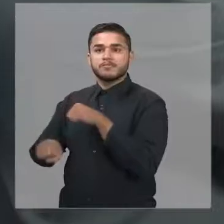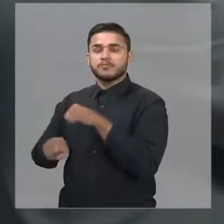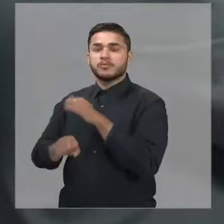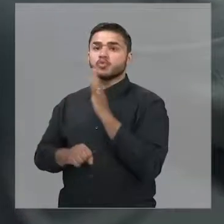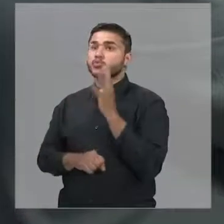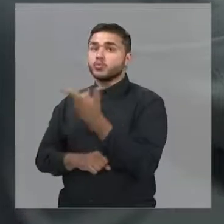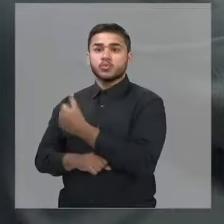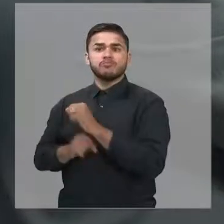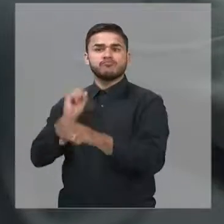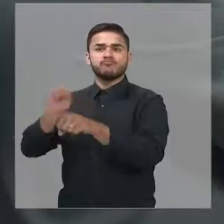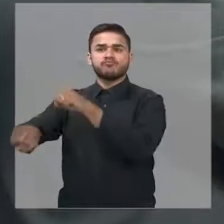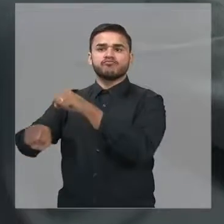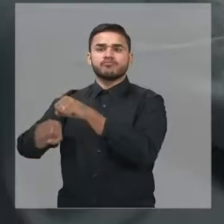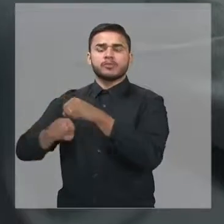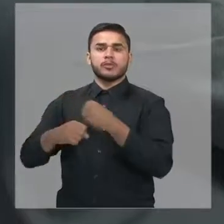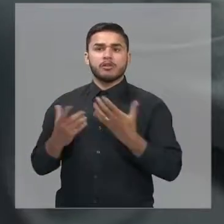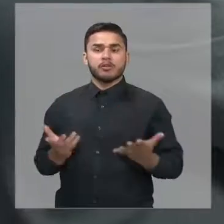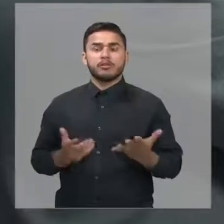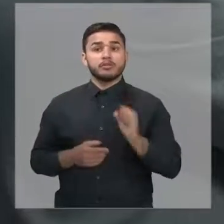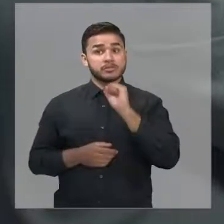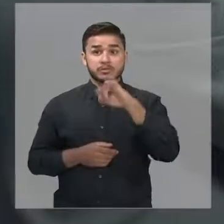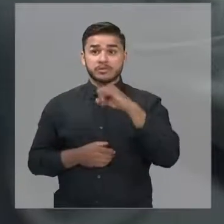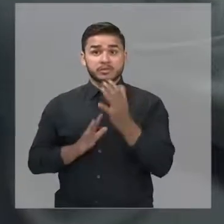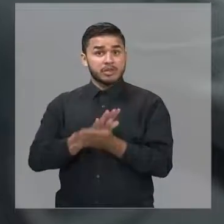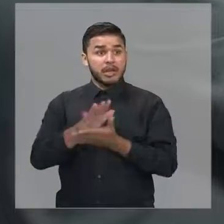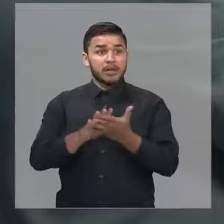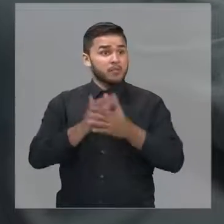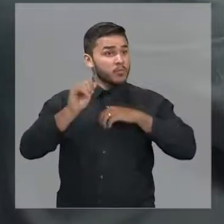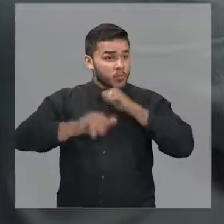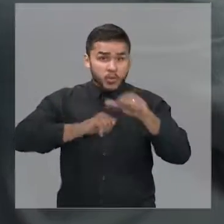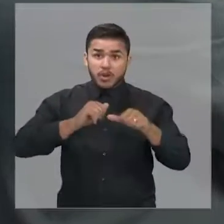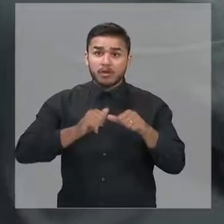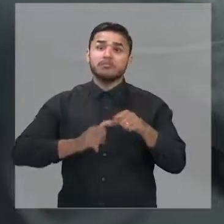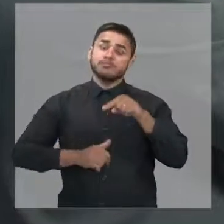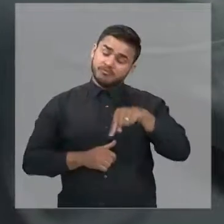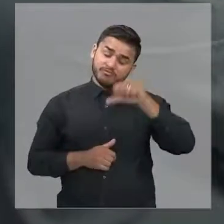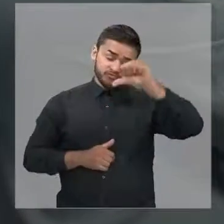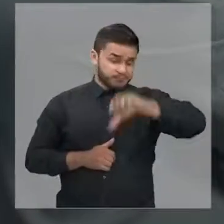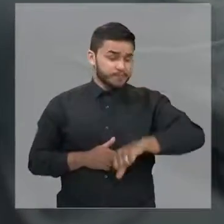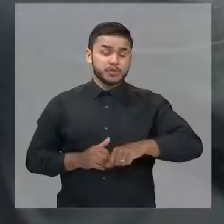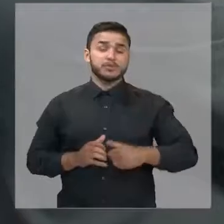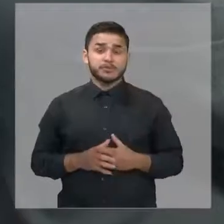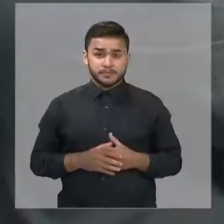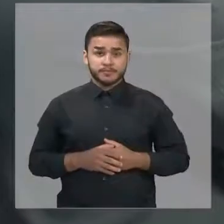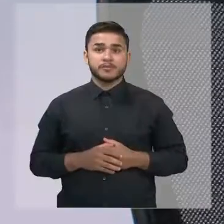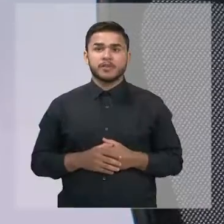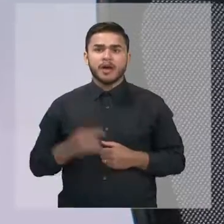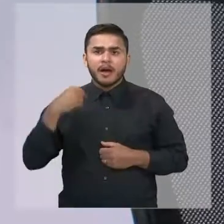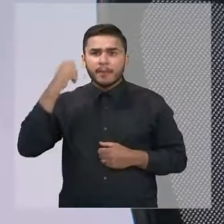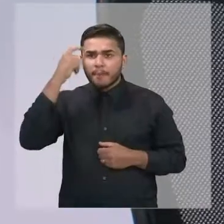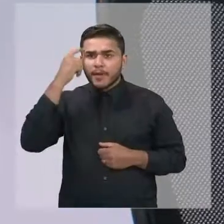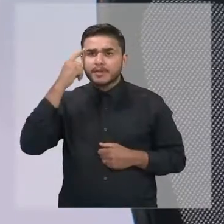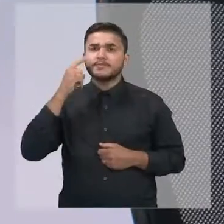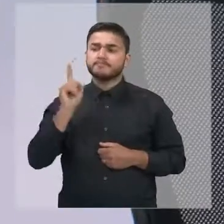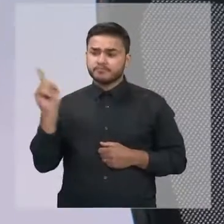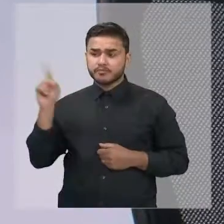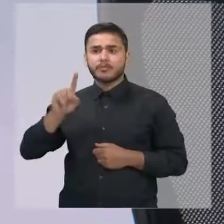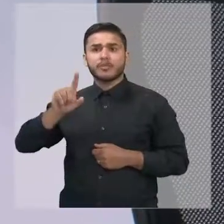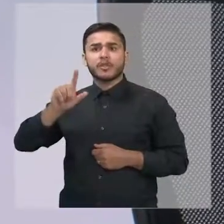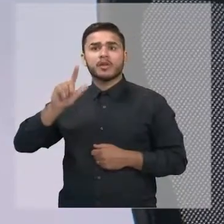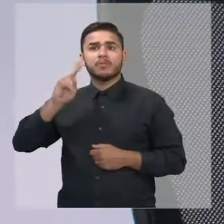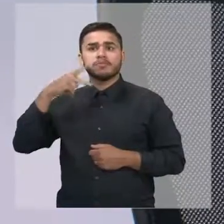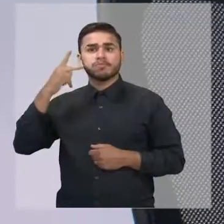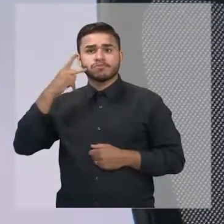mental, e ele mesmo confessa, né, que vem de um meio em que a condição de vida é